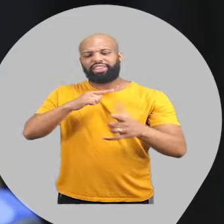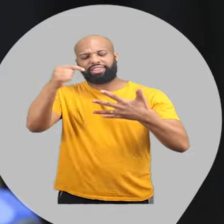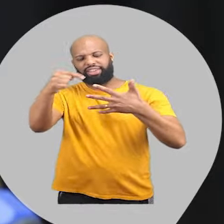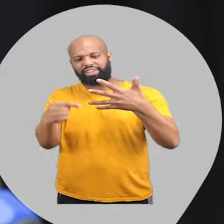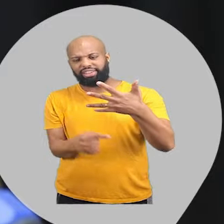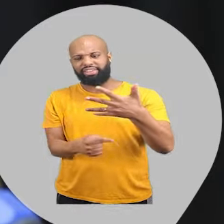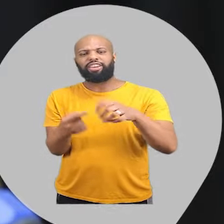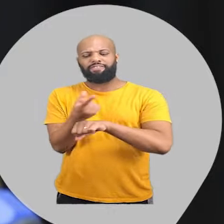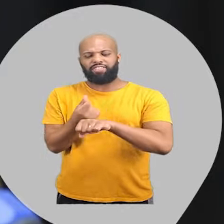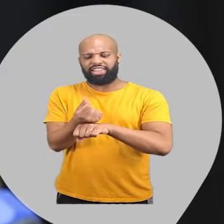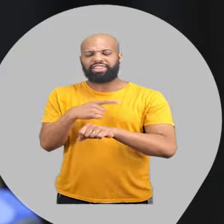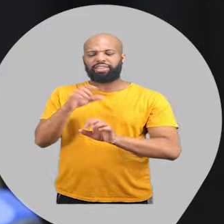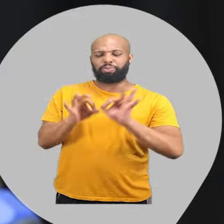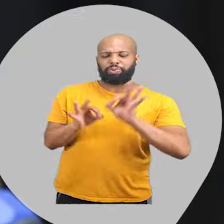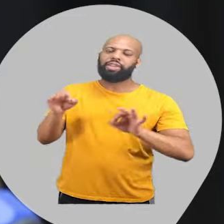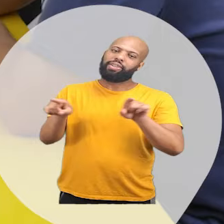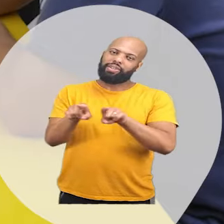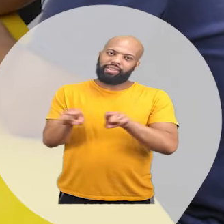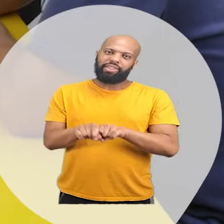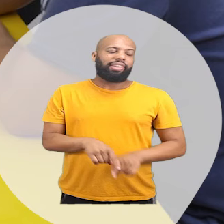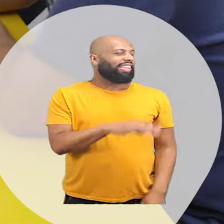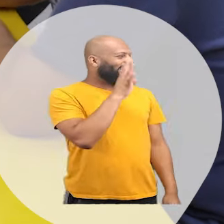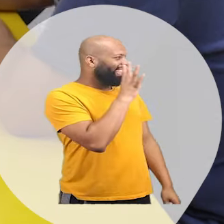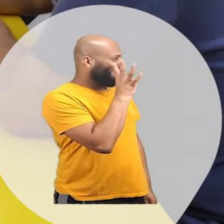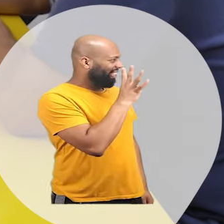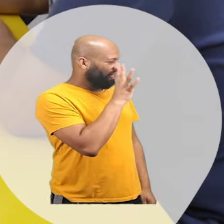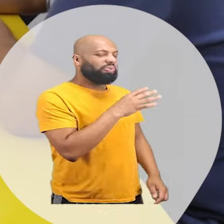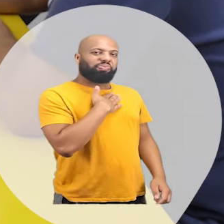outras coisas Finanças que a gente precisa se preparar também